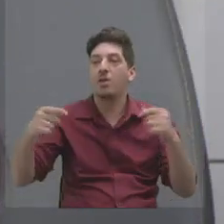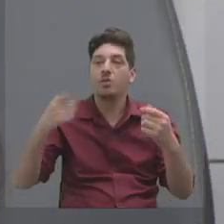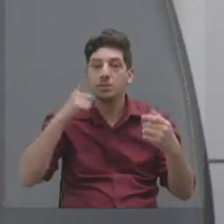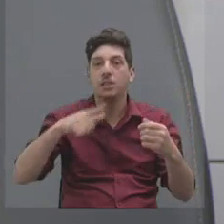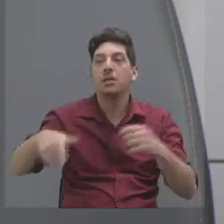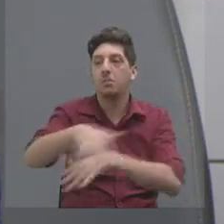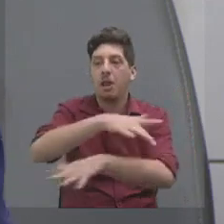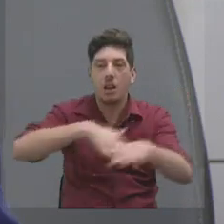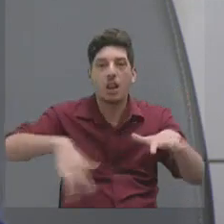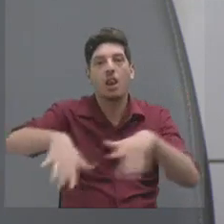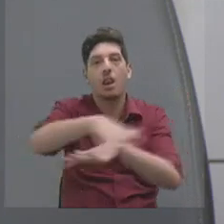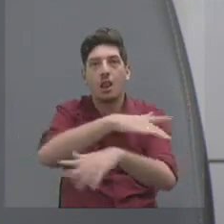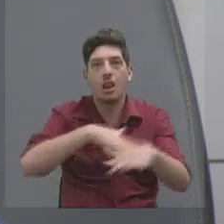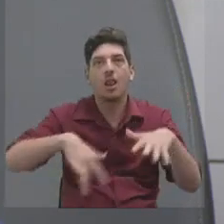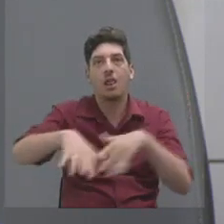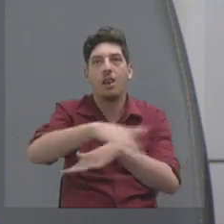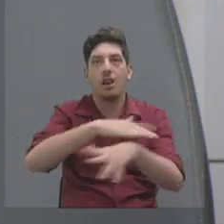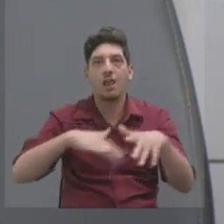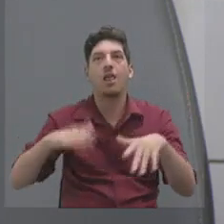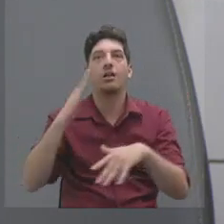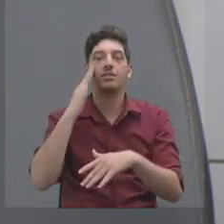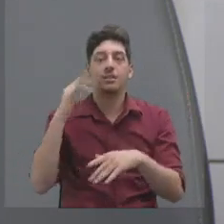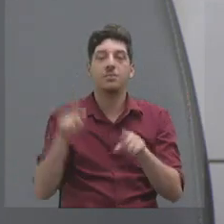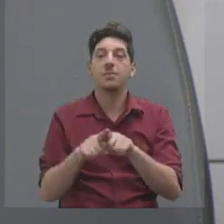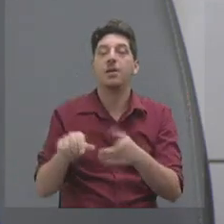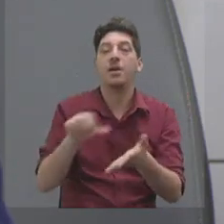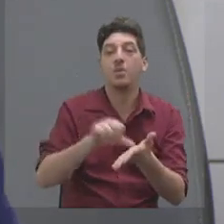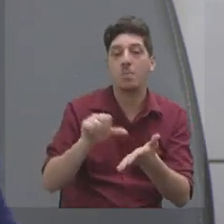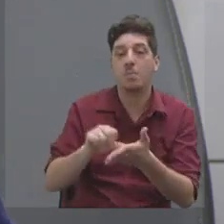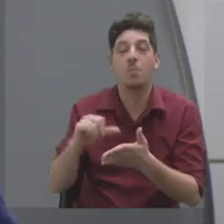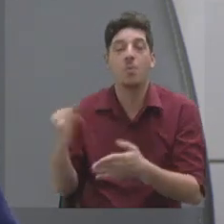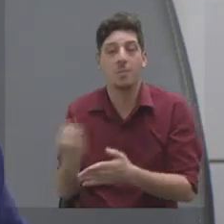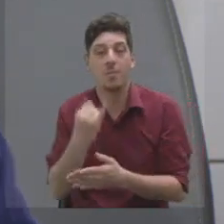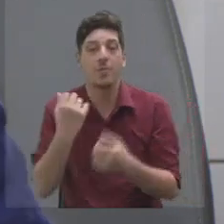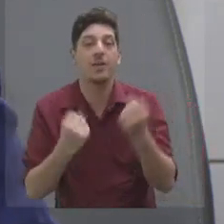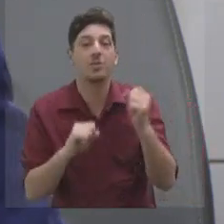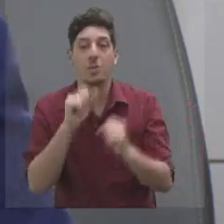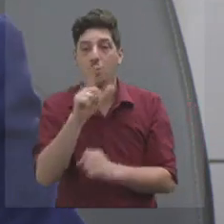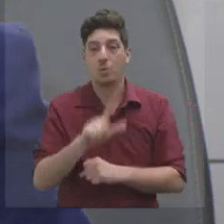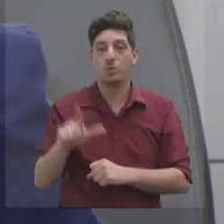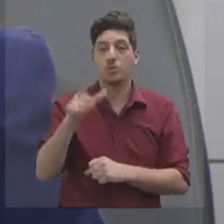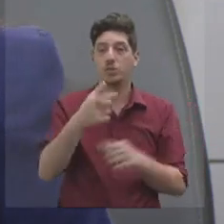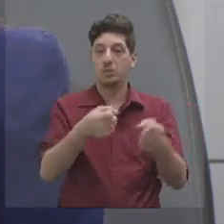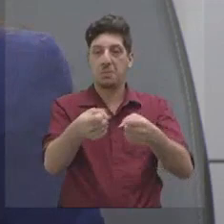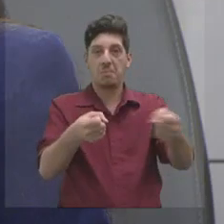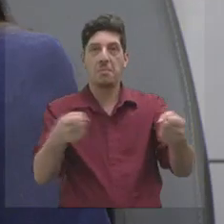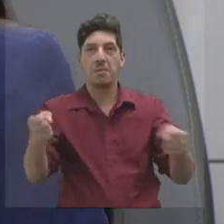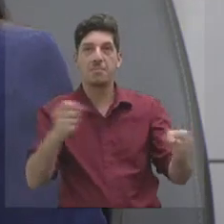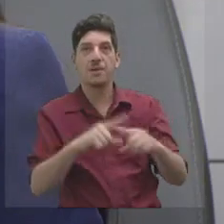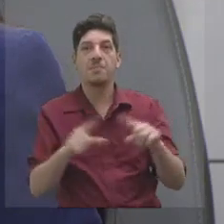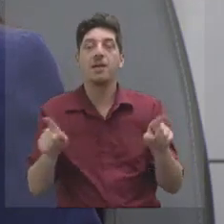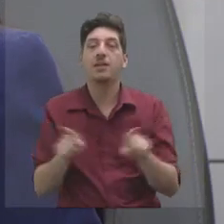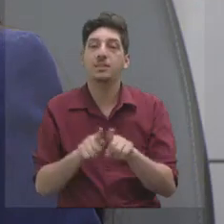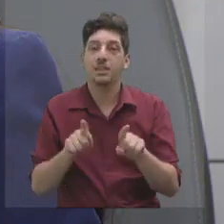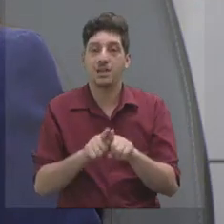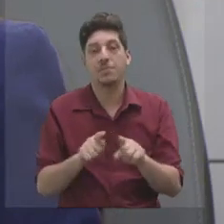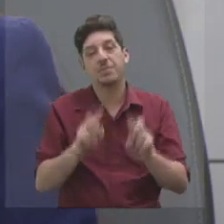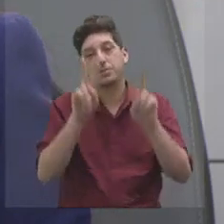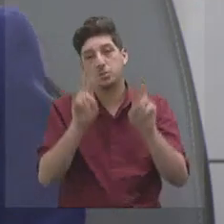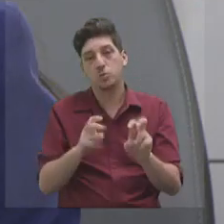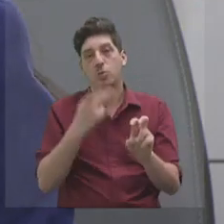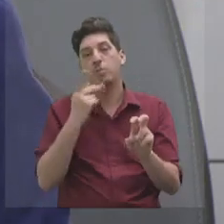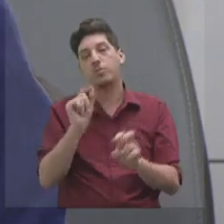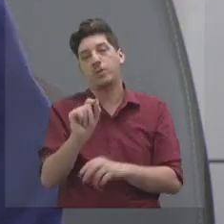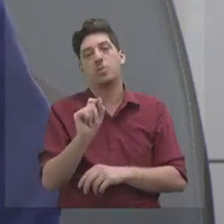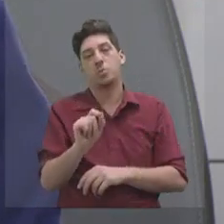como é importante pó Logístico também mas não só somente nessa questão como também